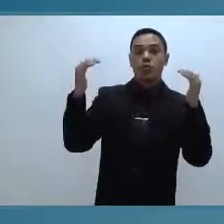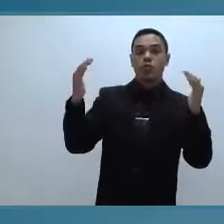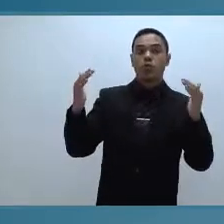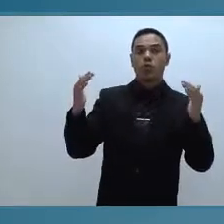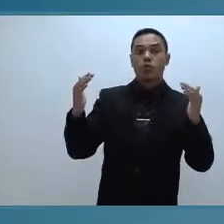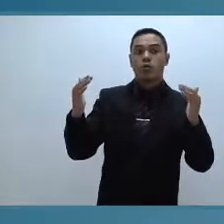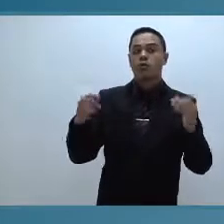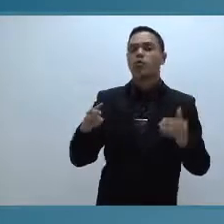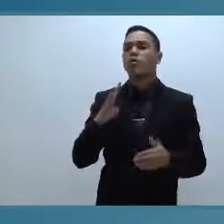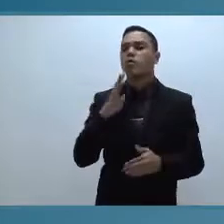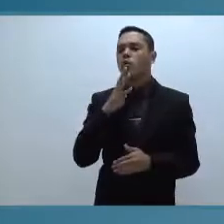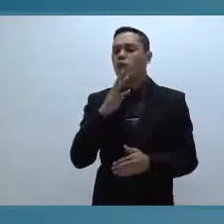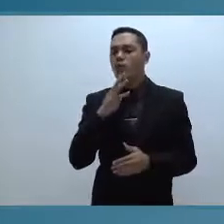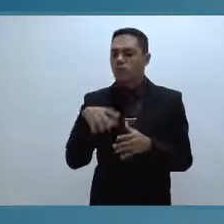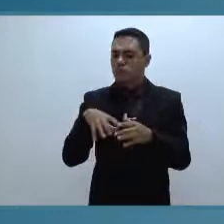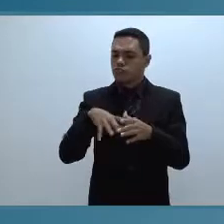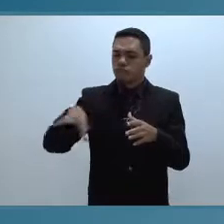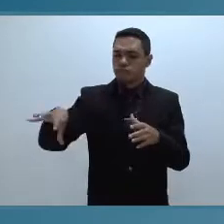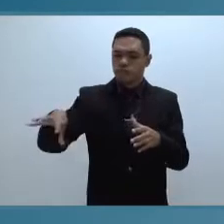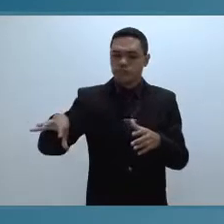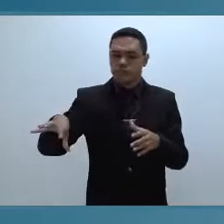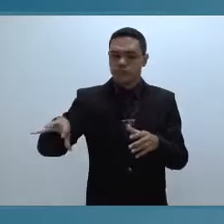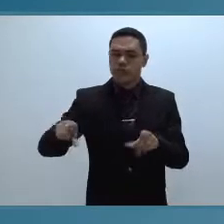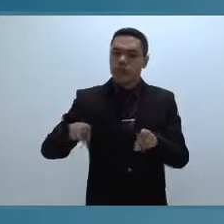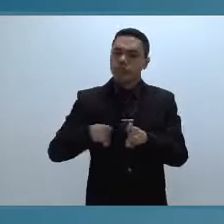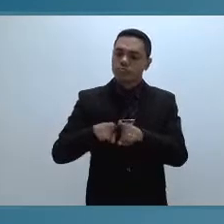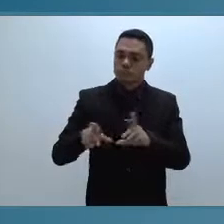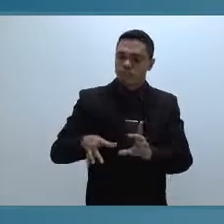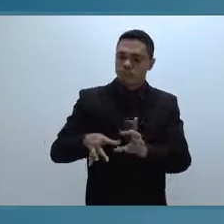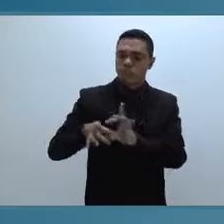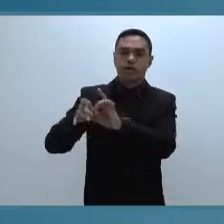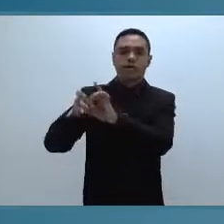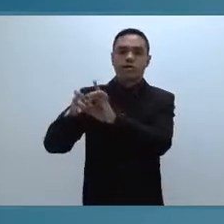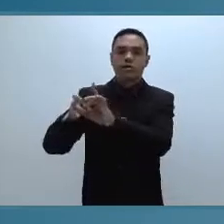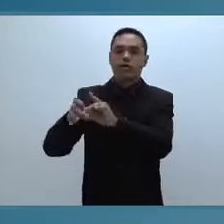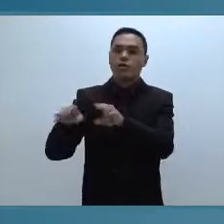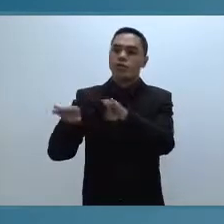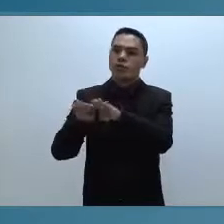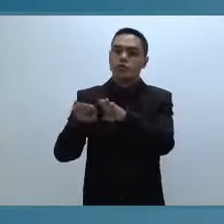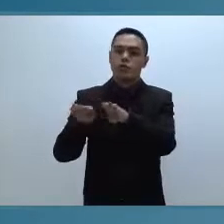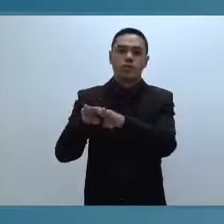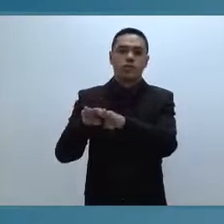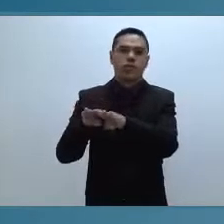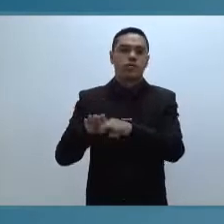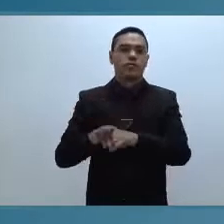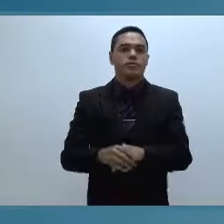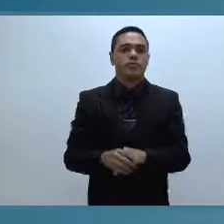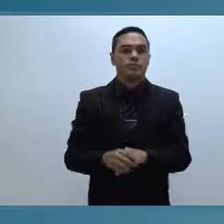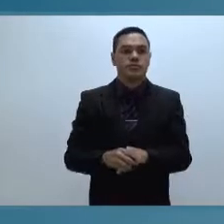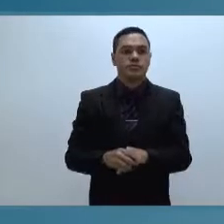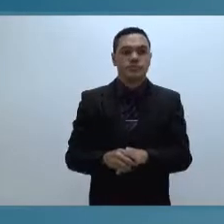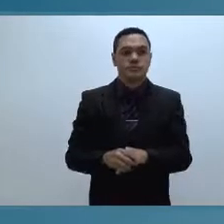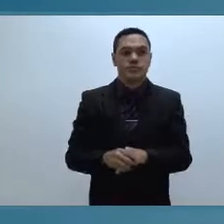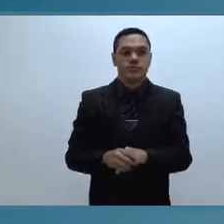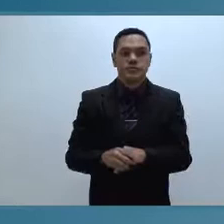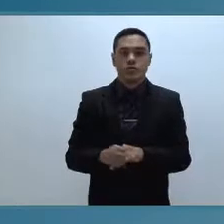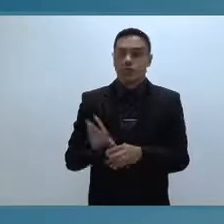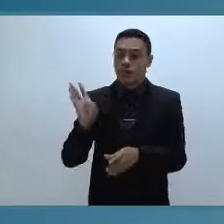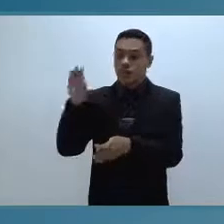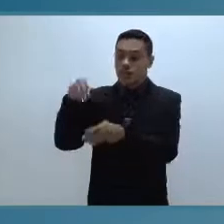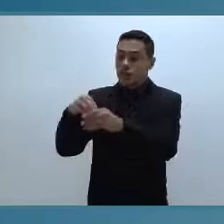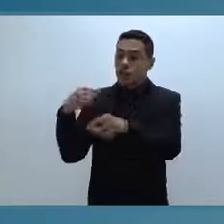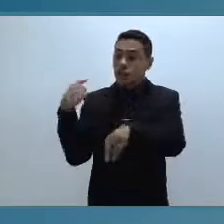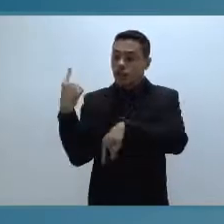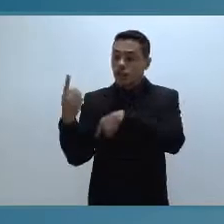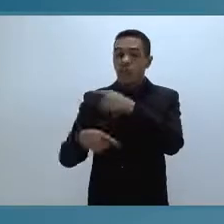de conviver com seu jurisdicionado em igualdade de condições. O convívio interno facultará